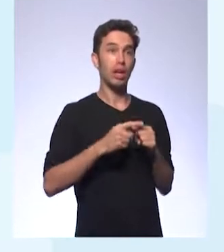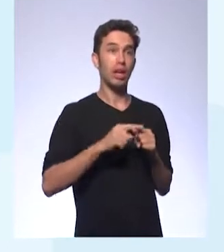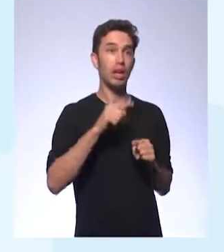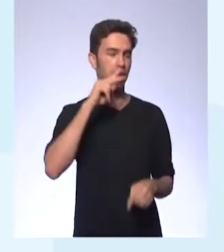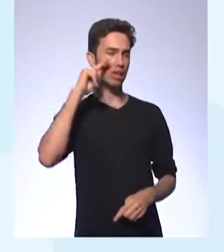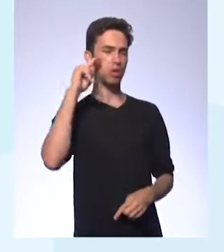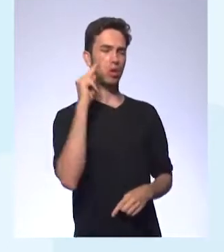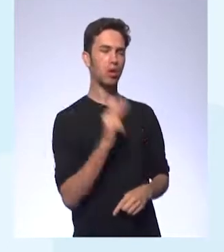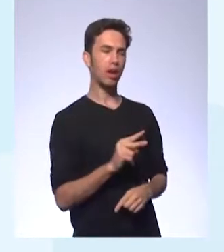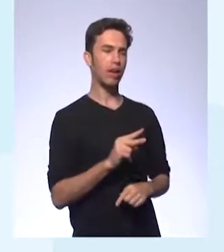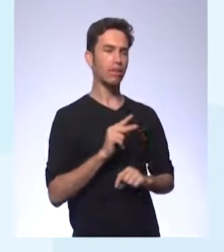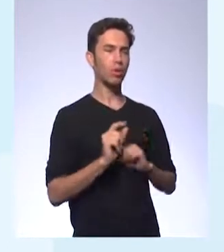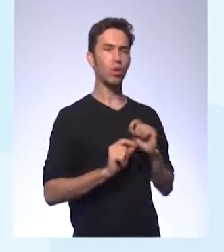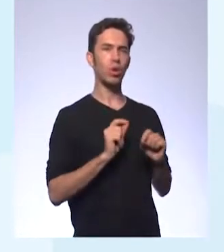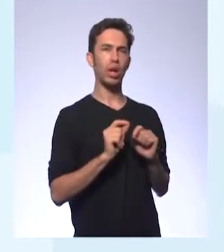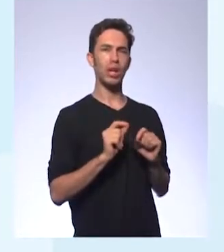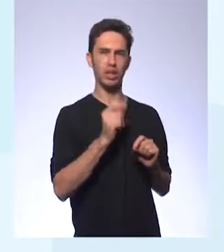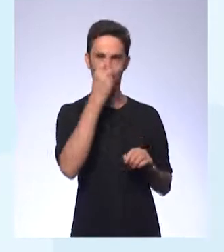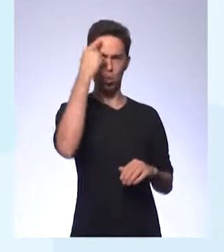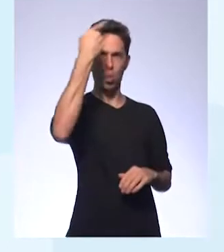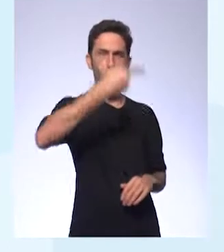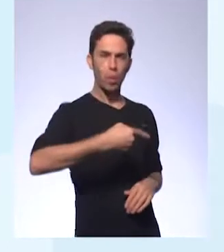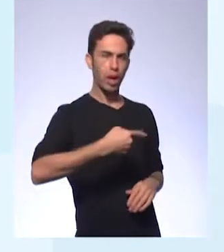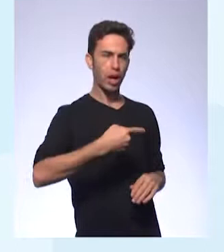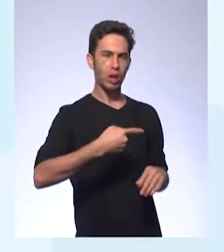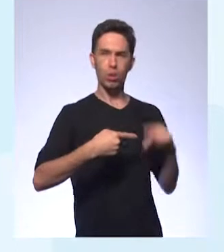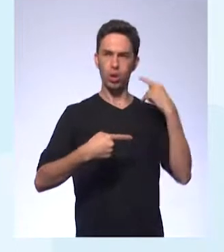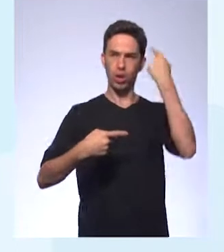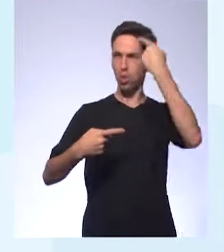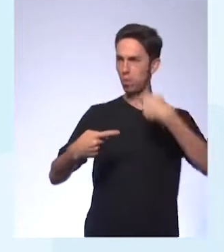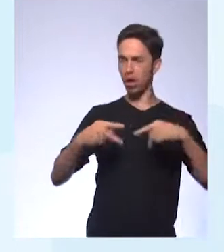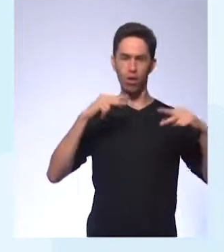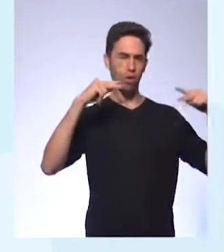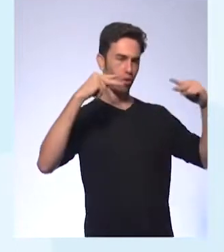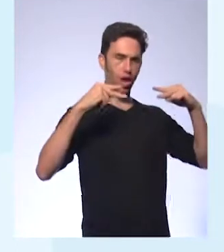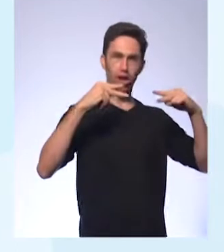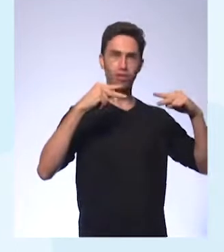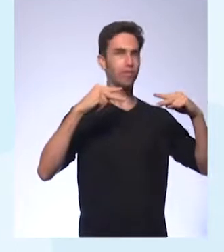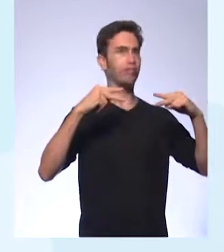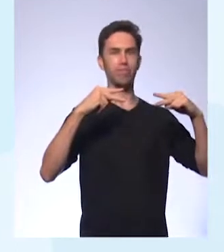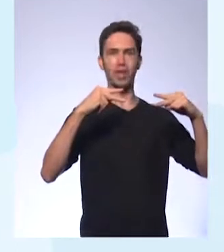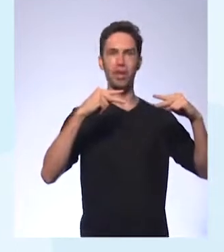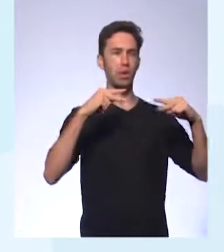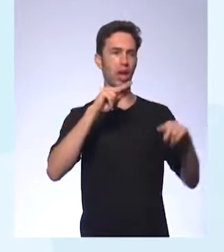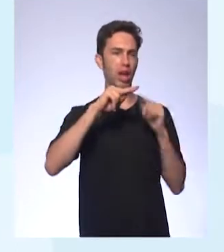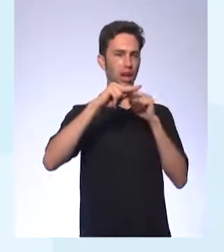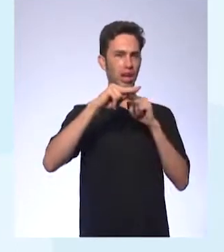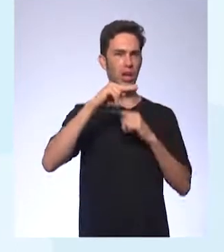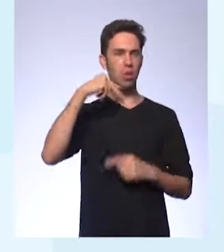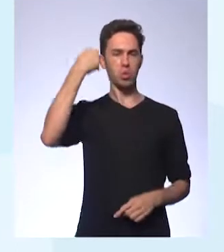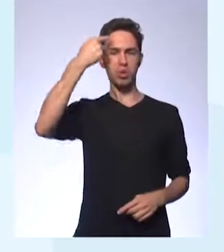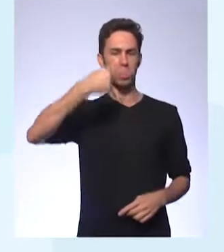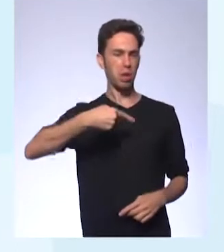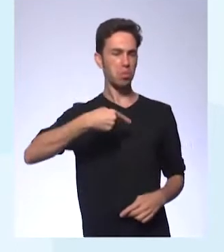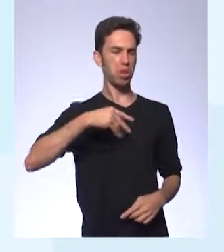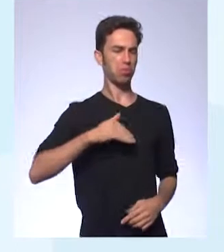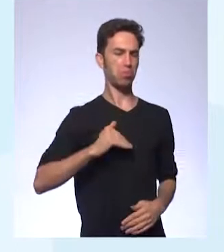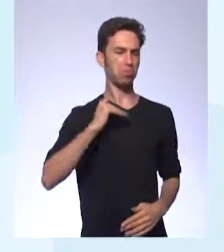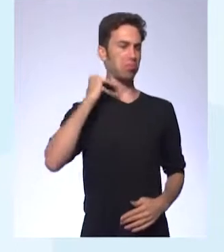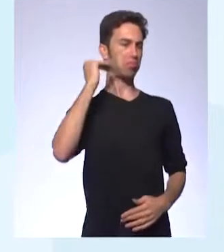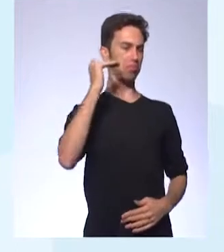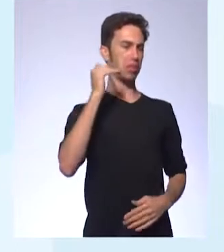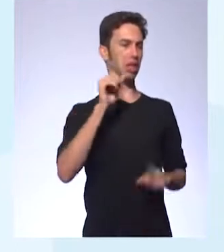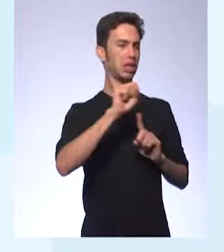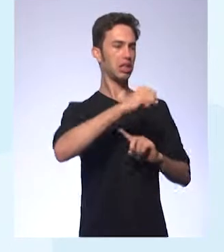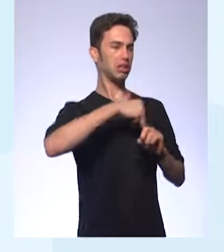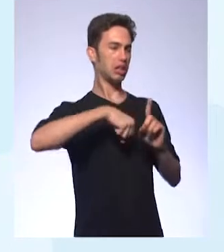eles não era de um ser humano para outro, mas de um ser humano considerado superior em sua